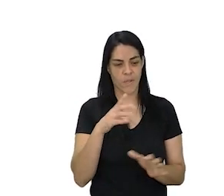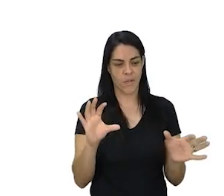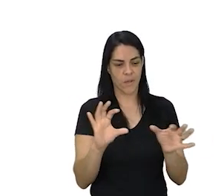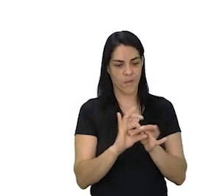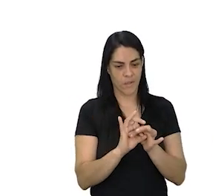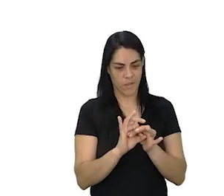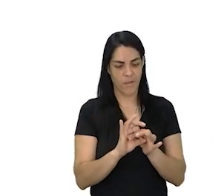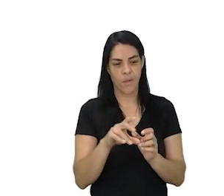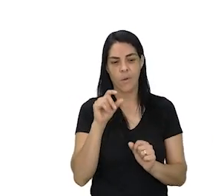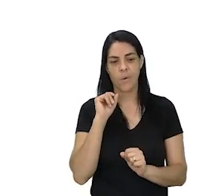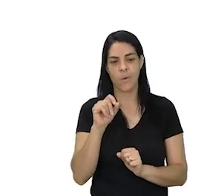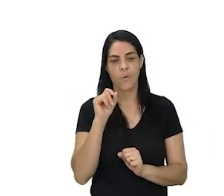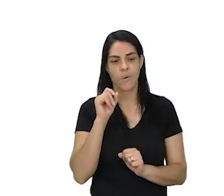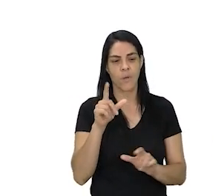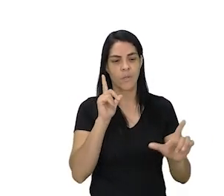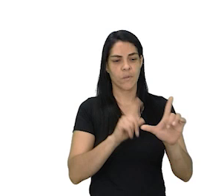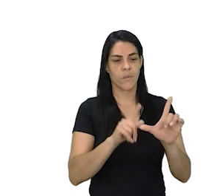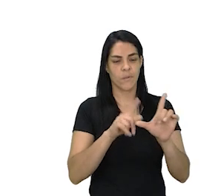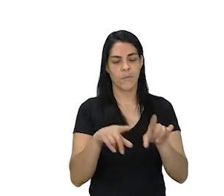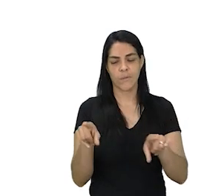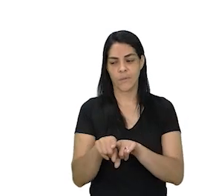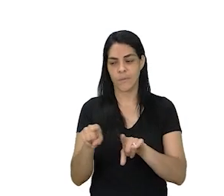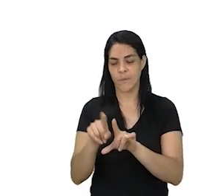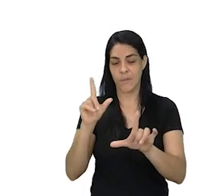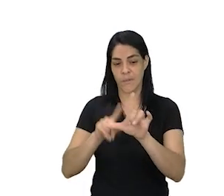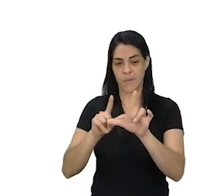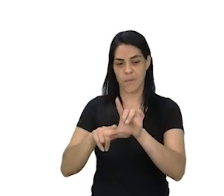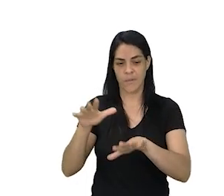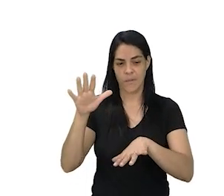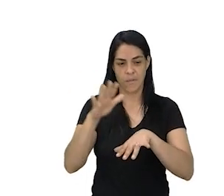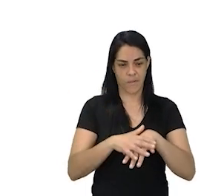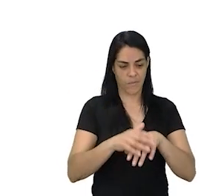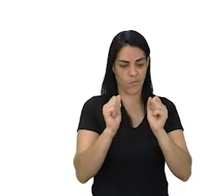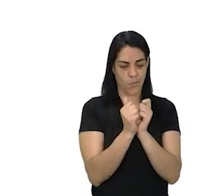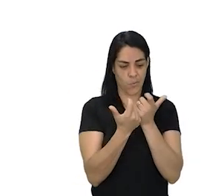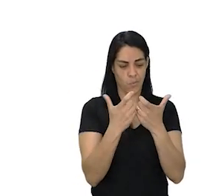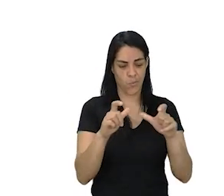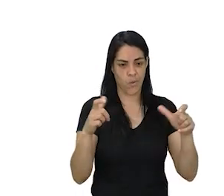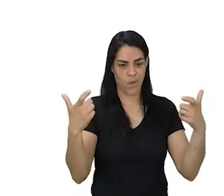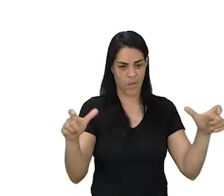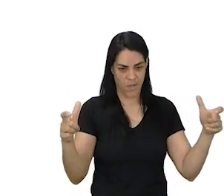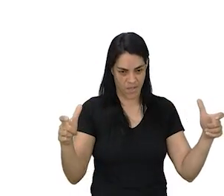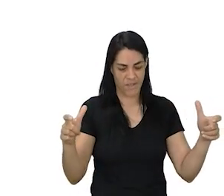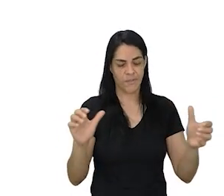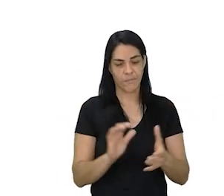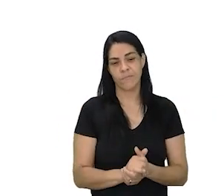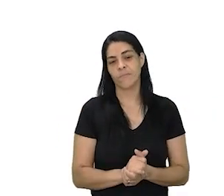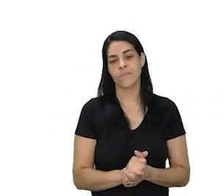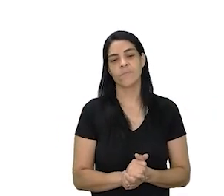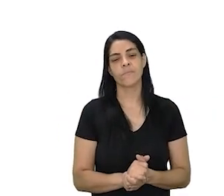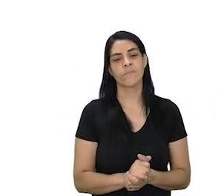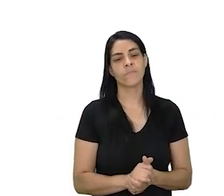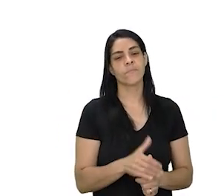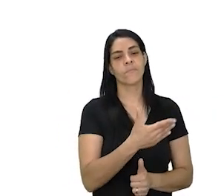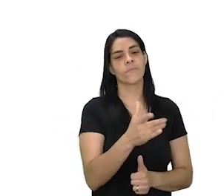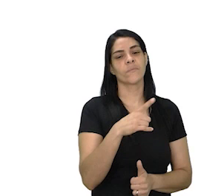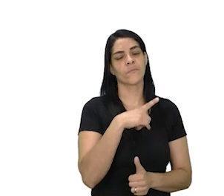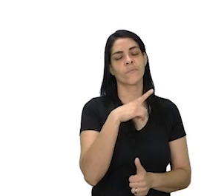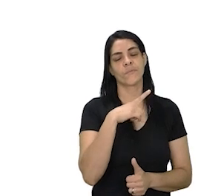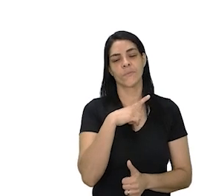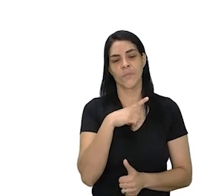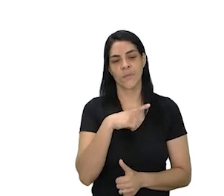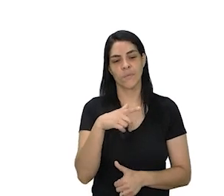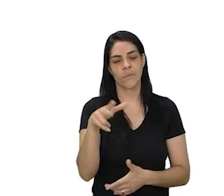a questão desse letramento e do multiletramento, que é uma ampliação muito grande, né,